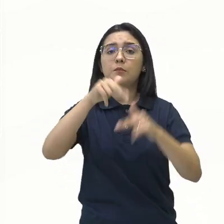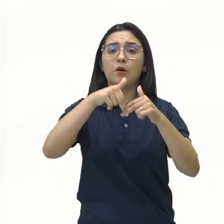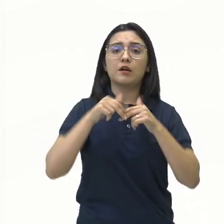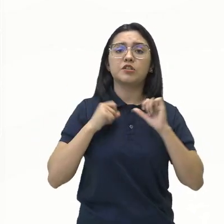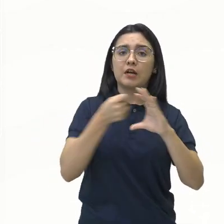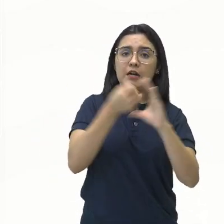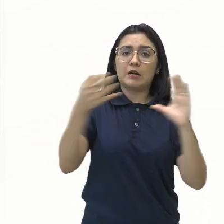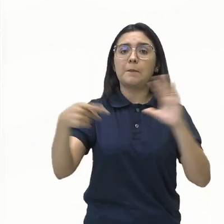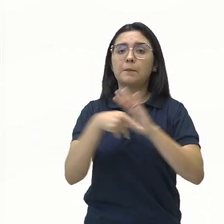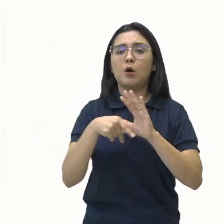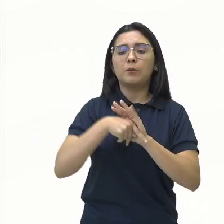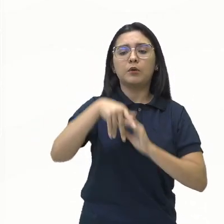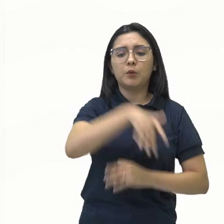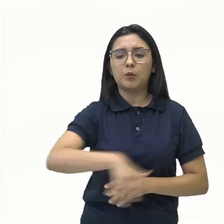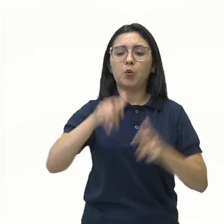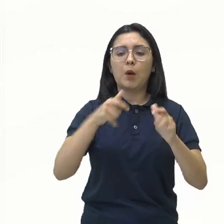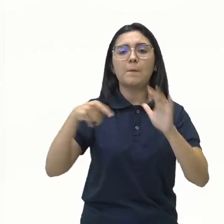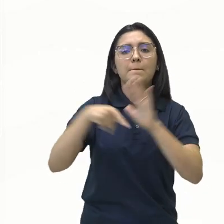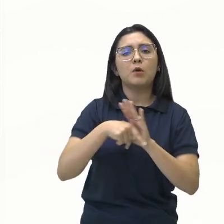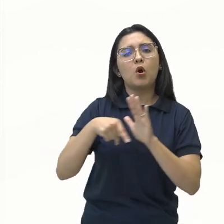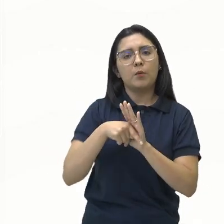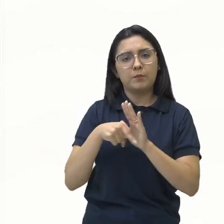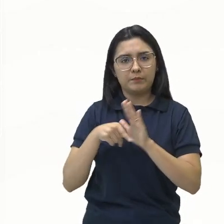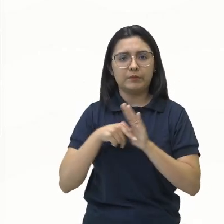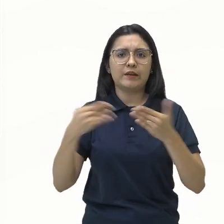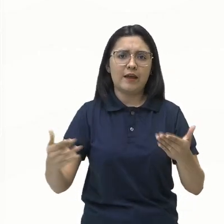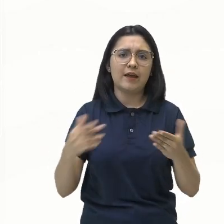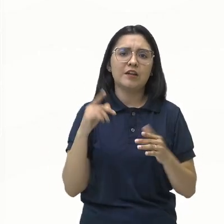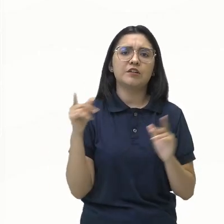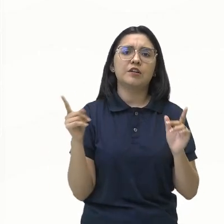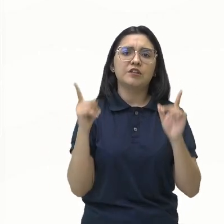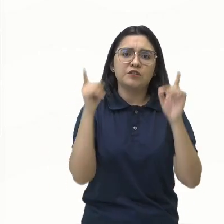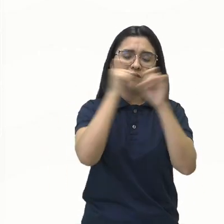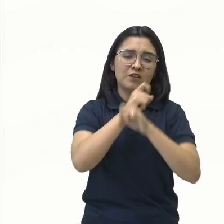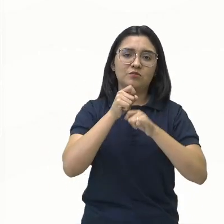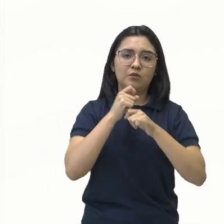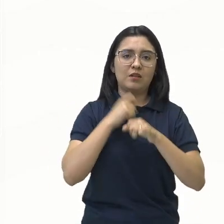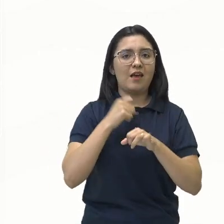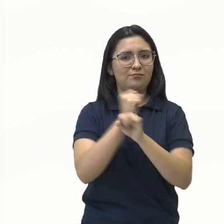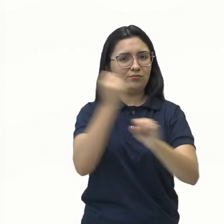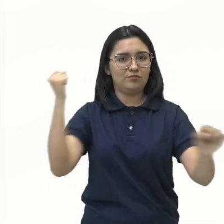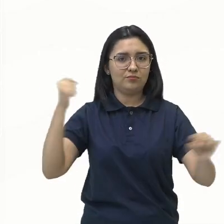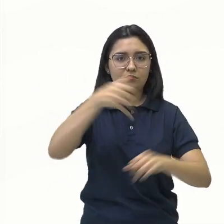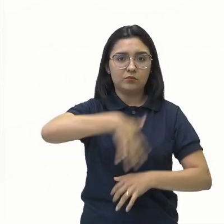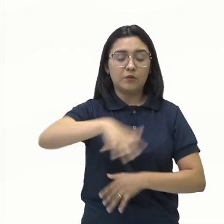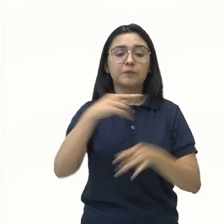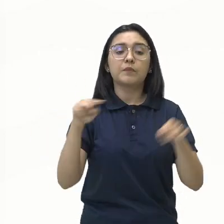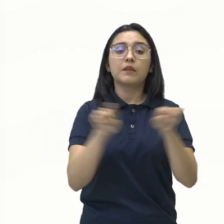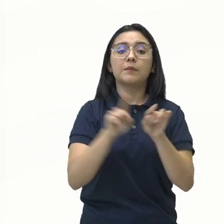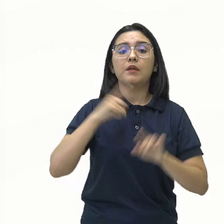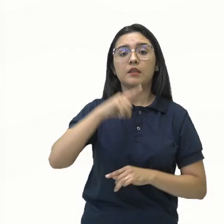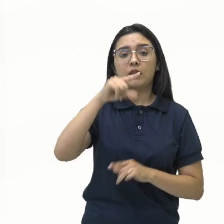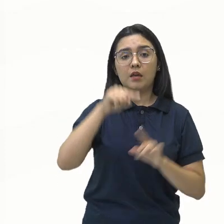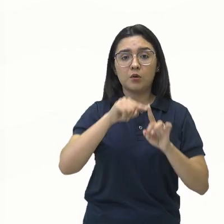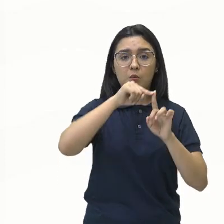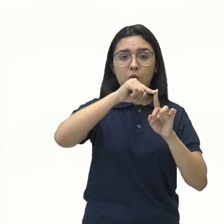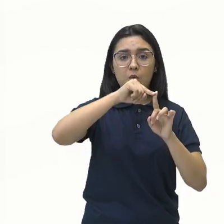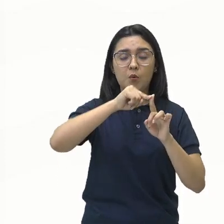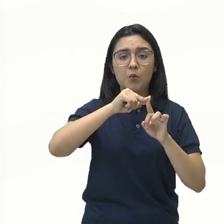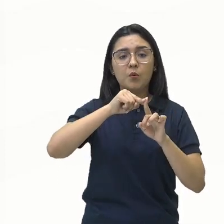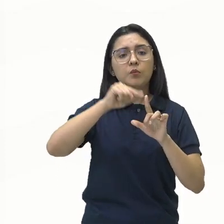das características geográficas dessa região, que é bastante vasta, certo? Temos também aqui um gráfico que